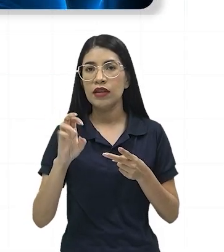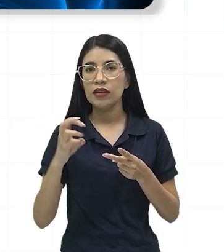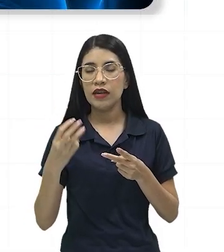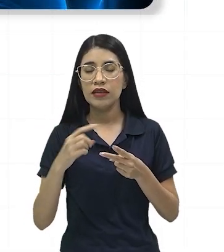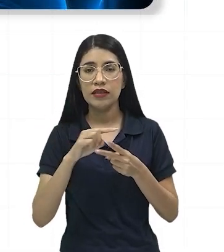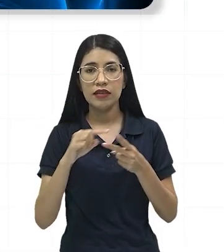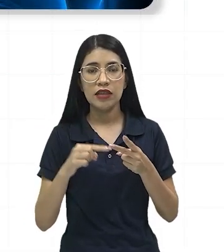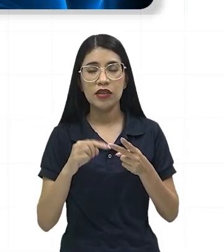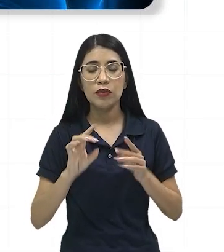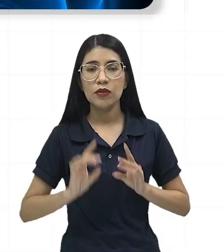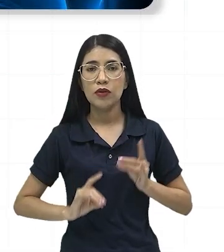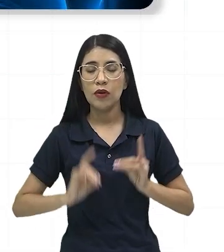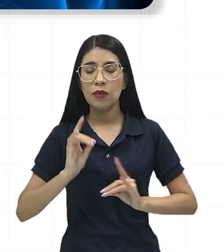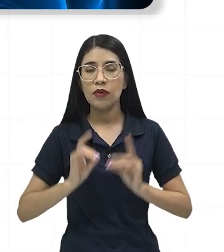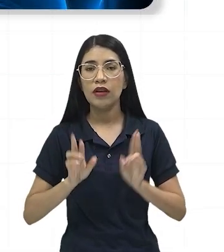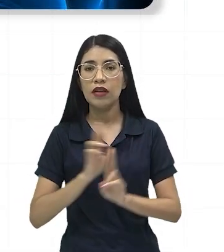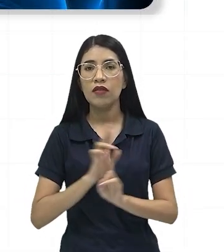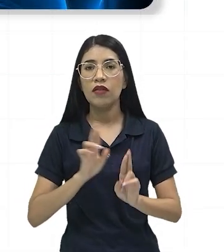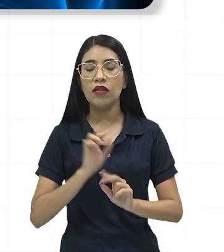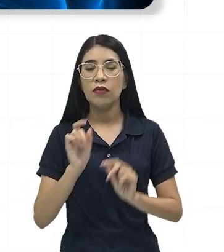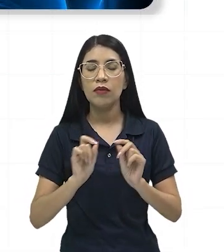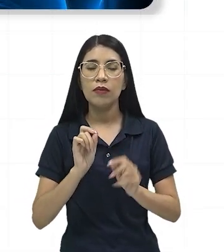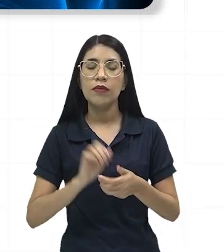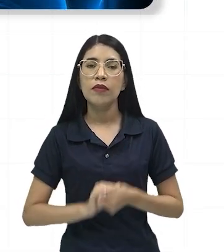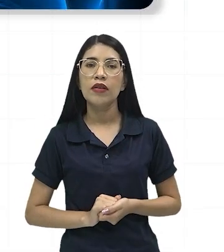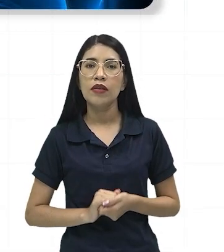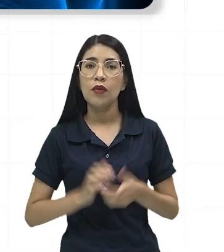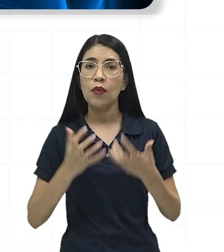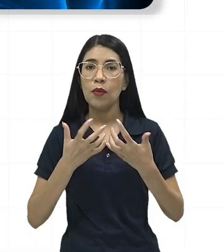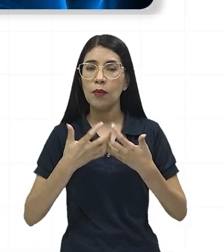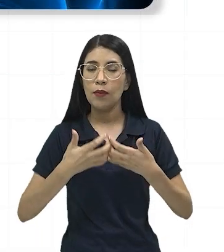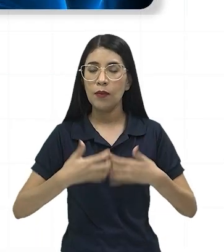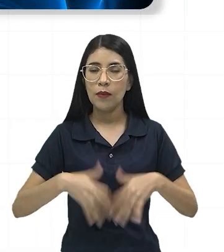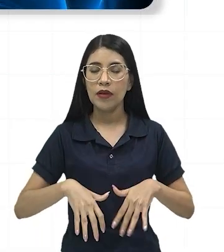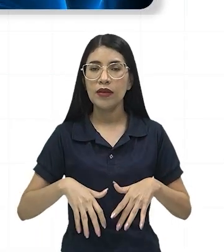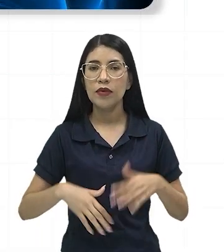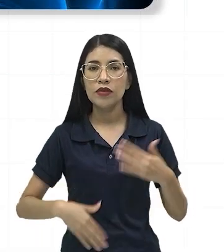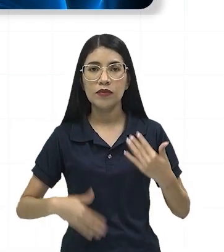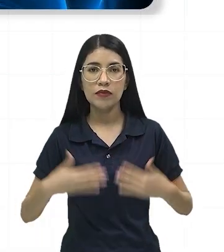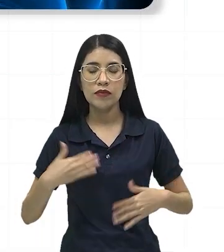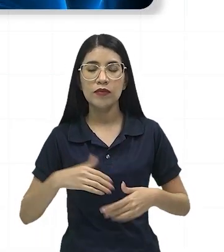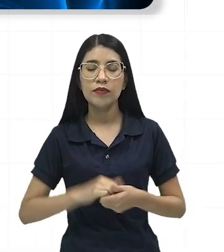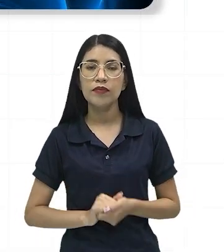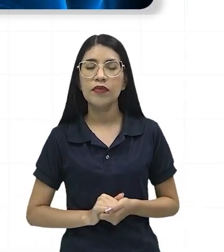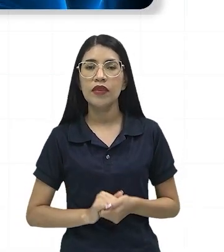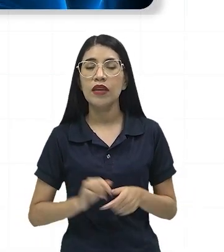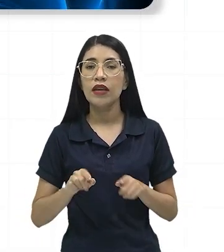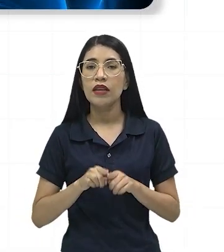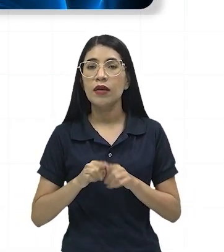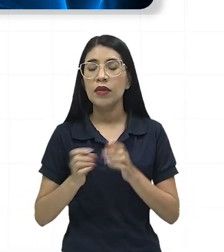Estes dois hormônios estão relacionados com o metabolismo, tá? A tireoide também produz